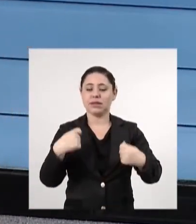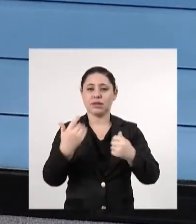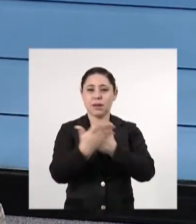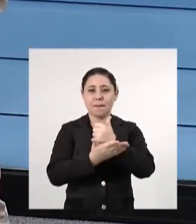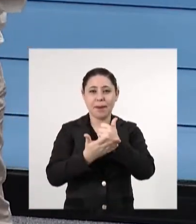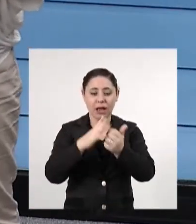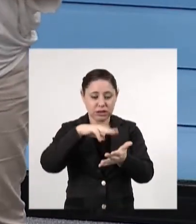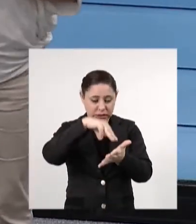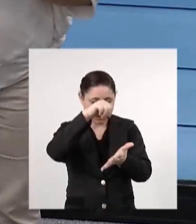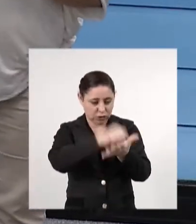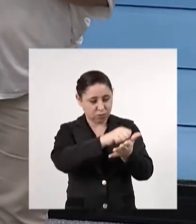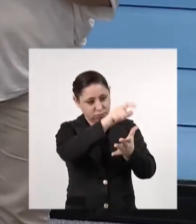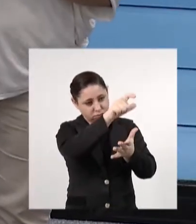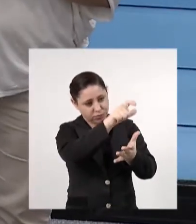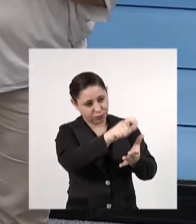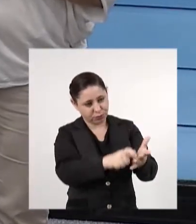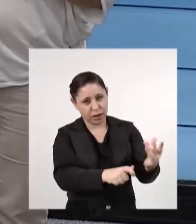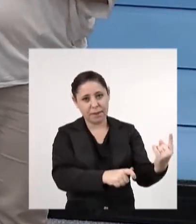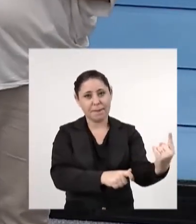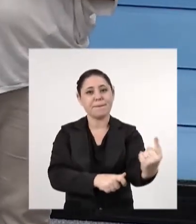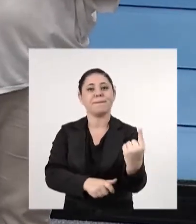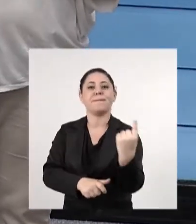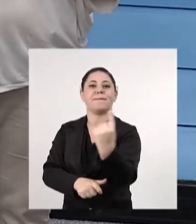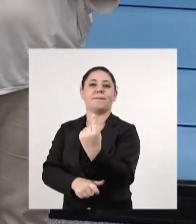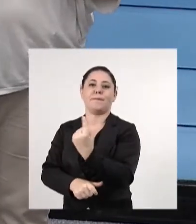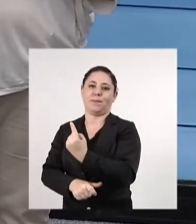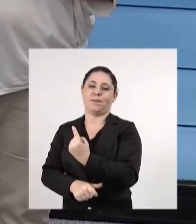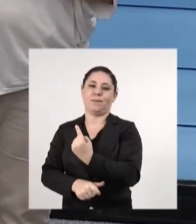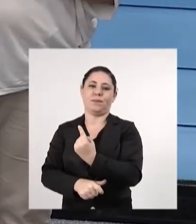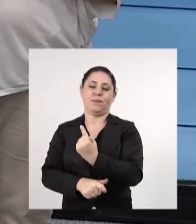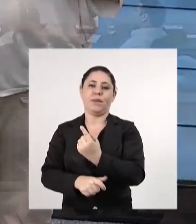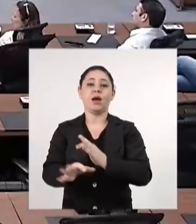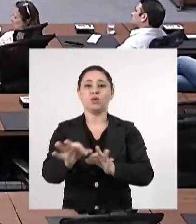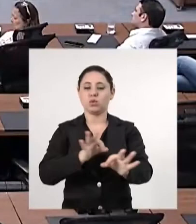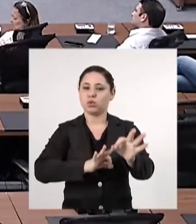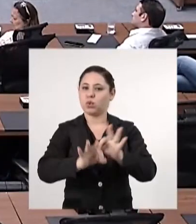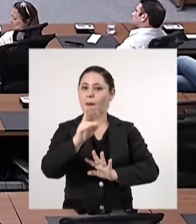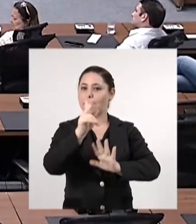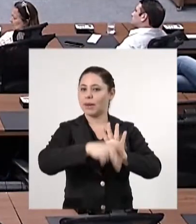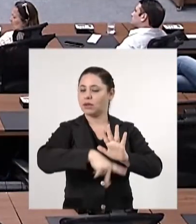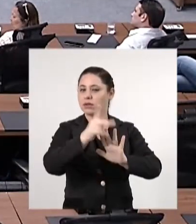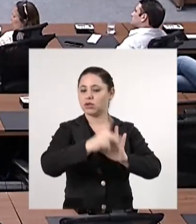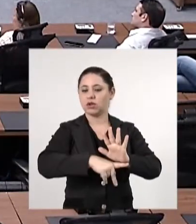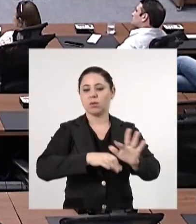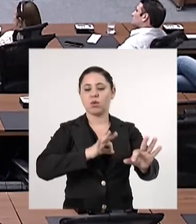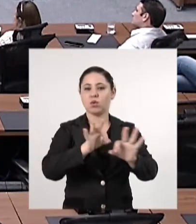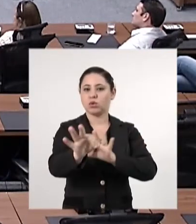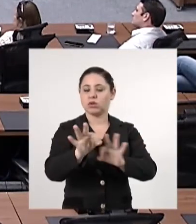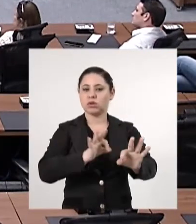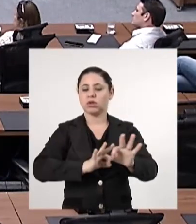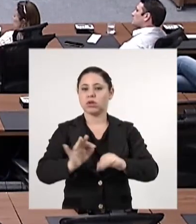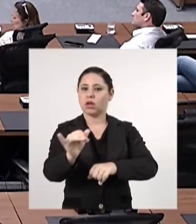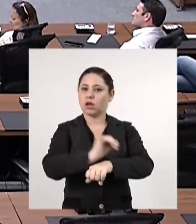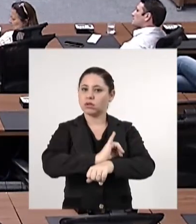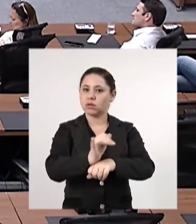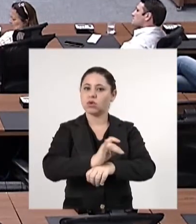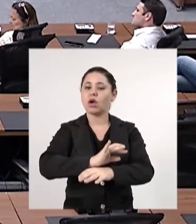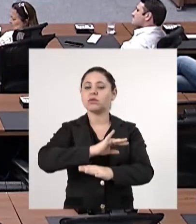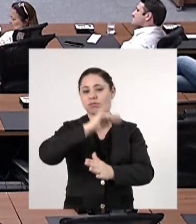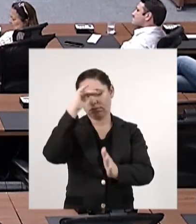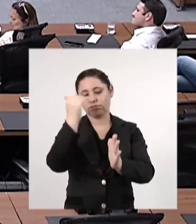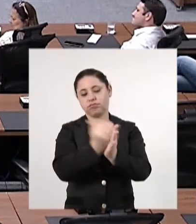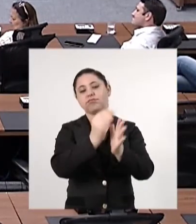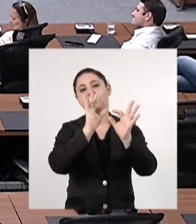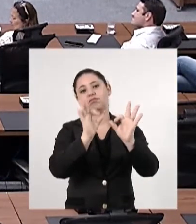de dados individual para que o planejamento e a programação das ações sejam mais